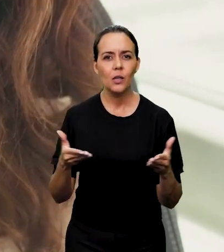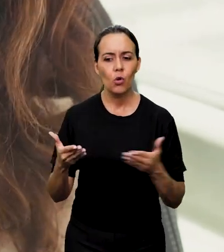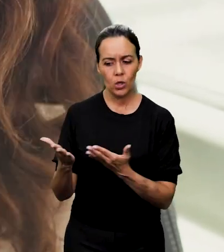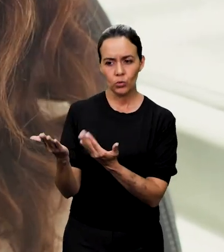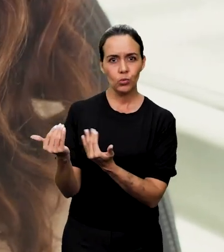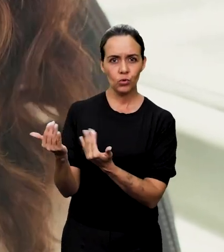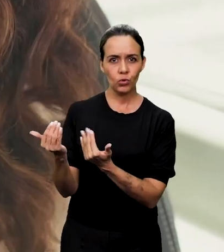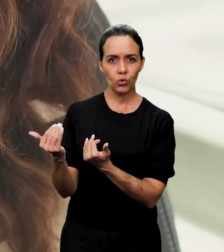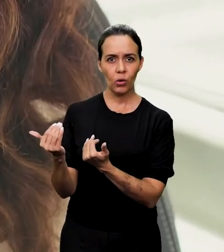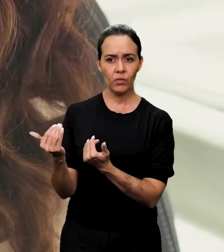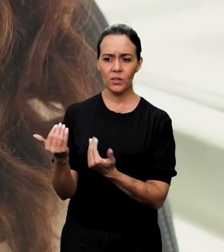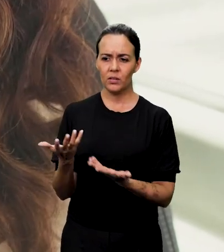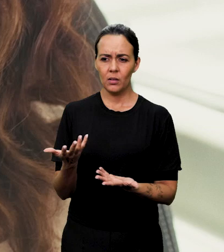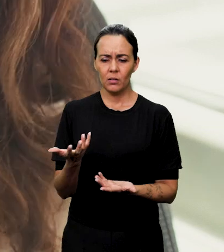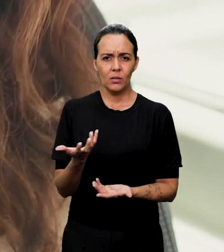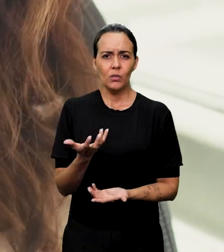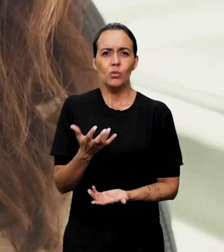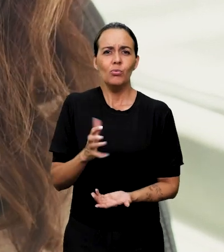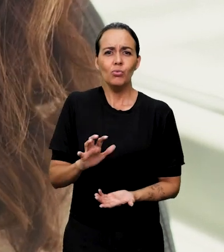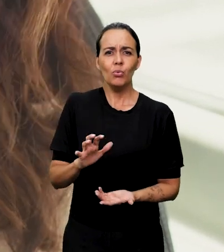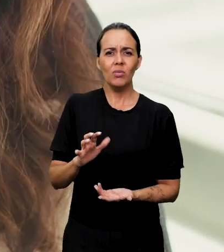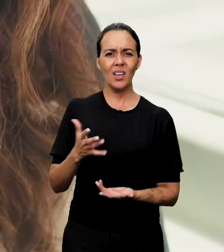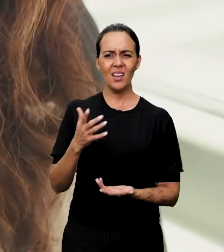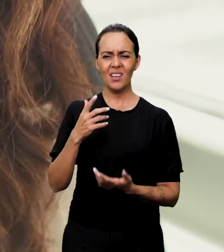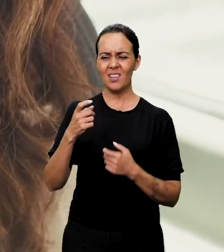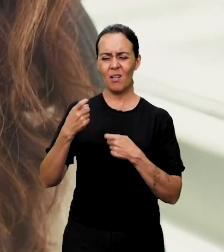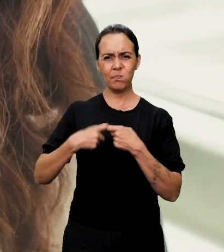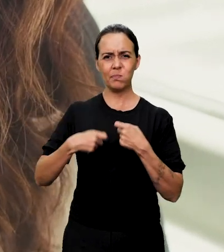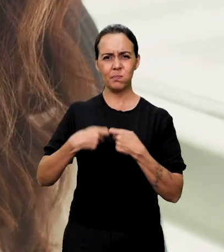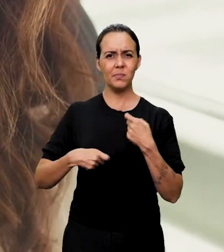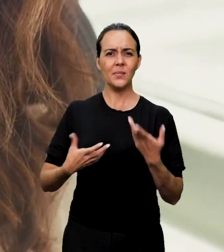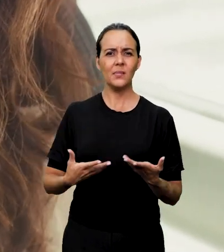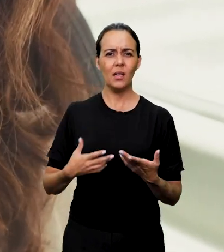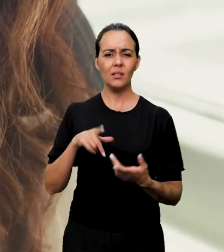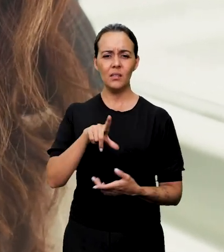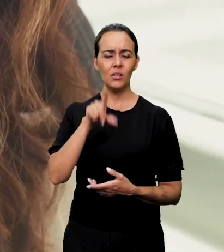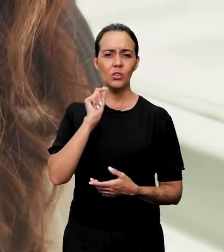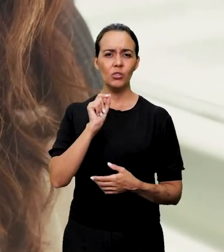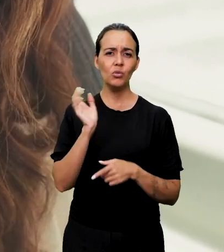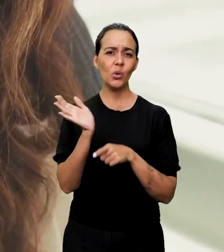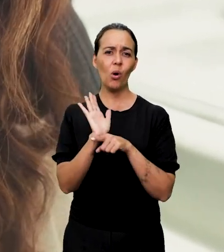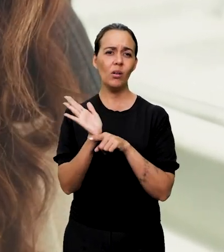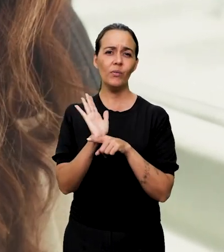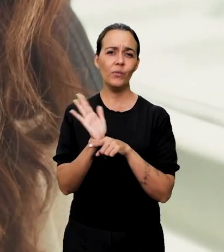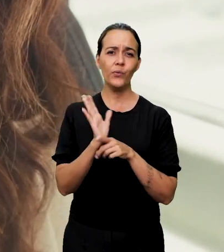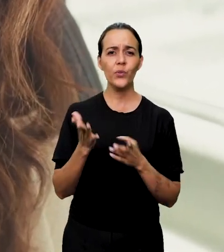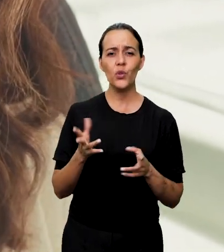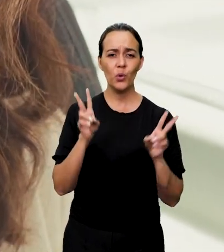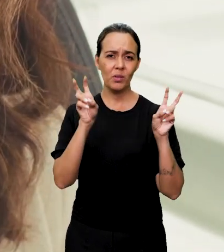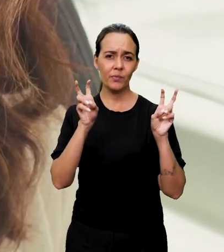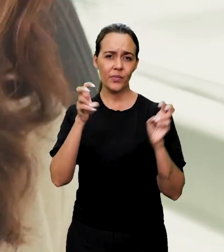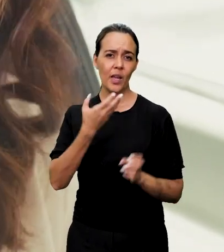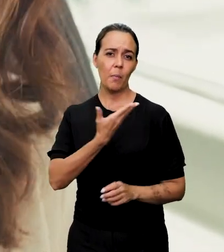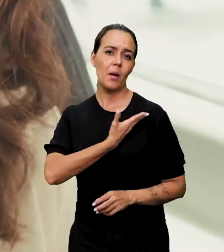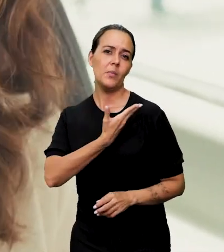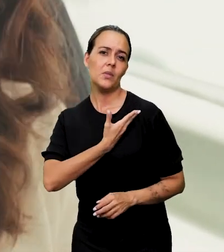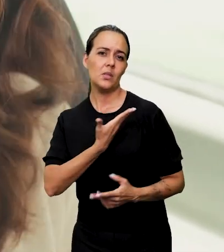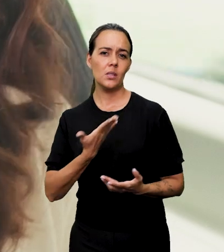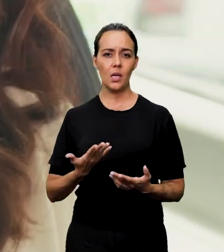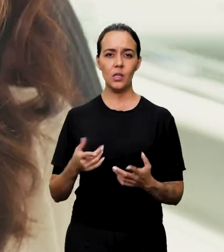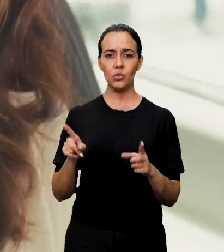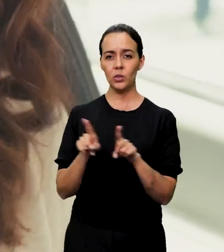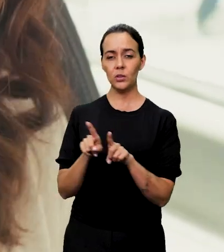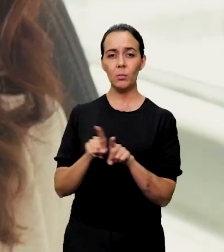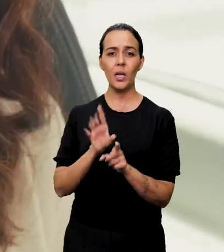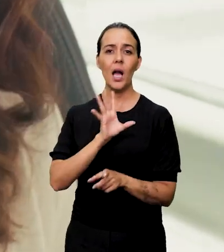ver sexo nas telas. Eles preferem filmes que abordem